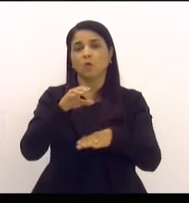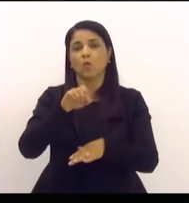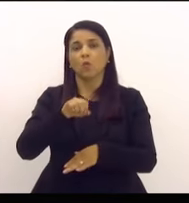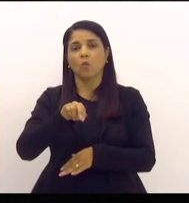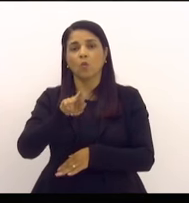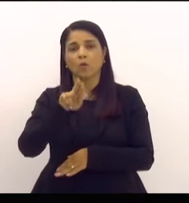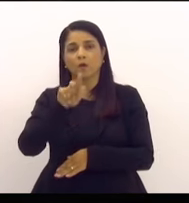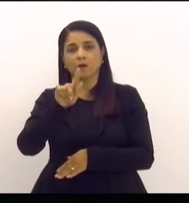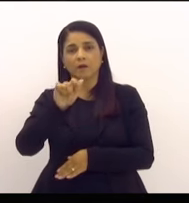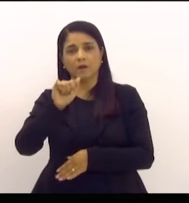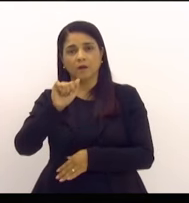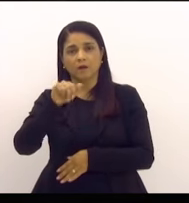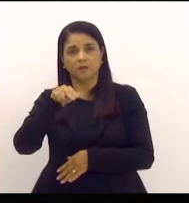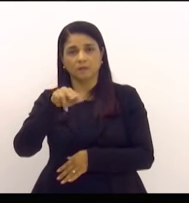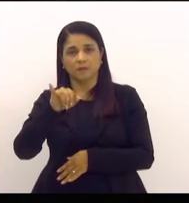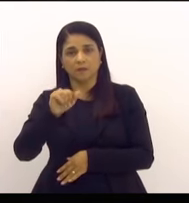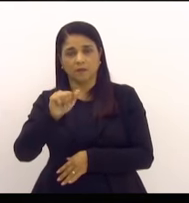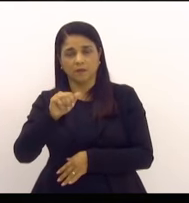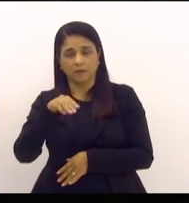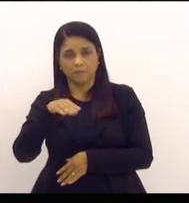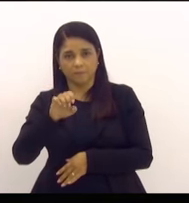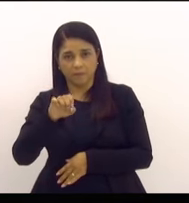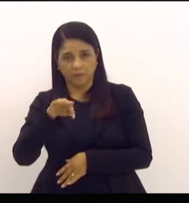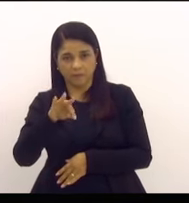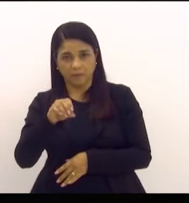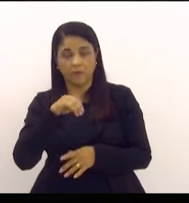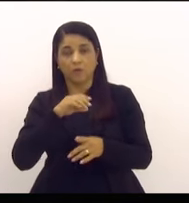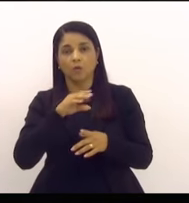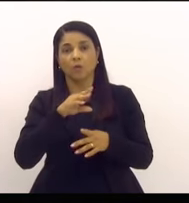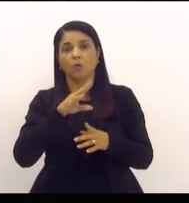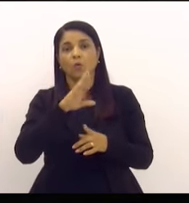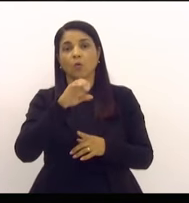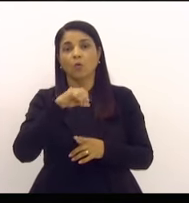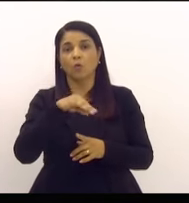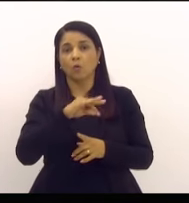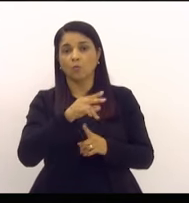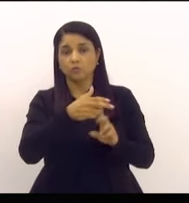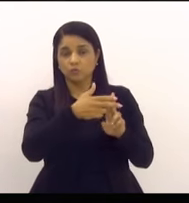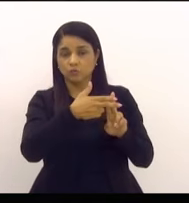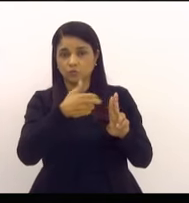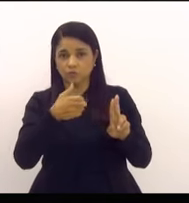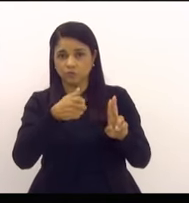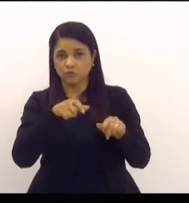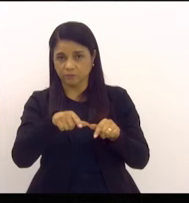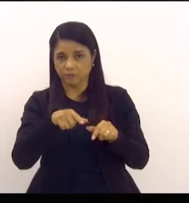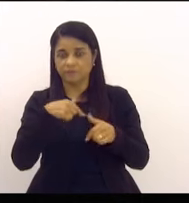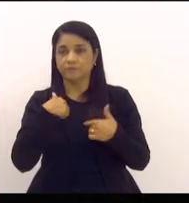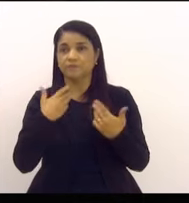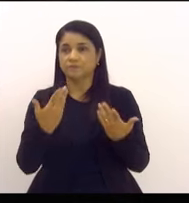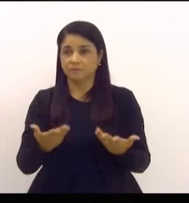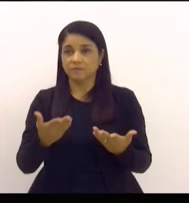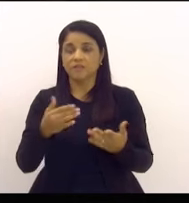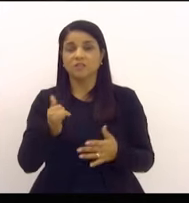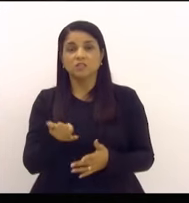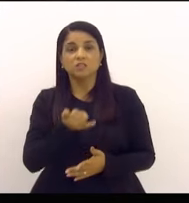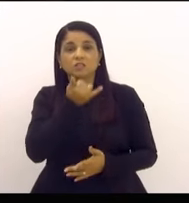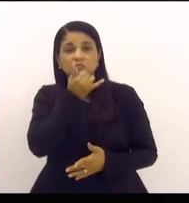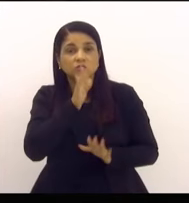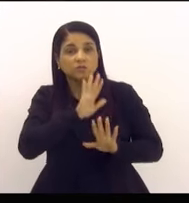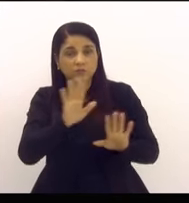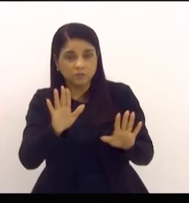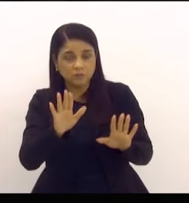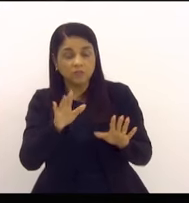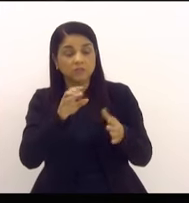organicamente o COSUD. E o que é esse consórcio? É o consórcio de todos os